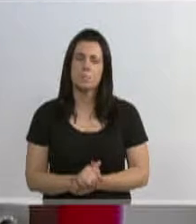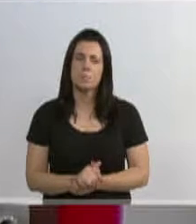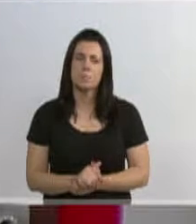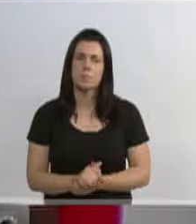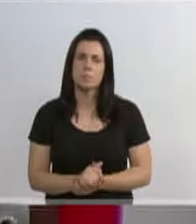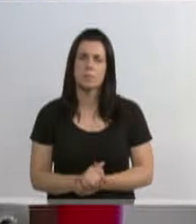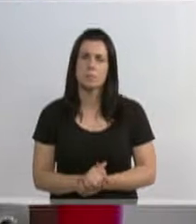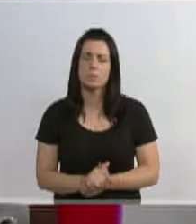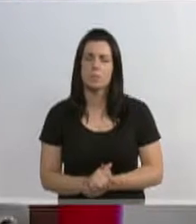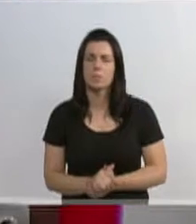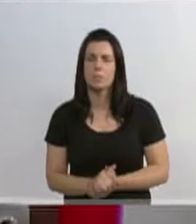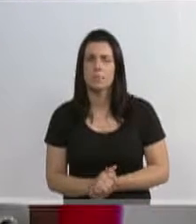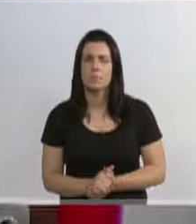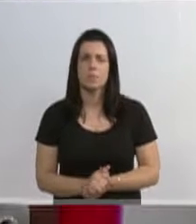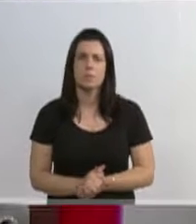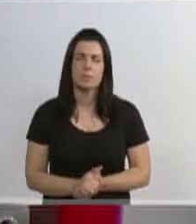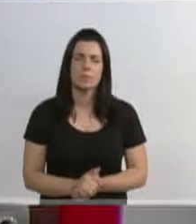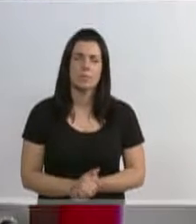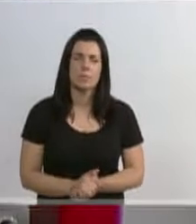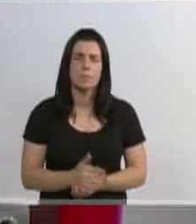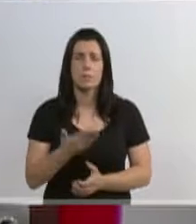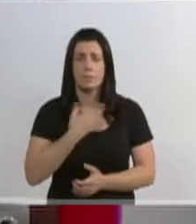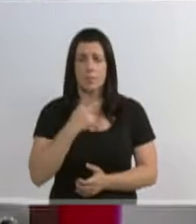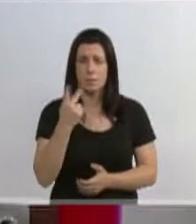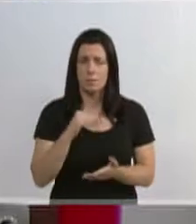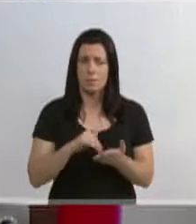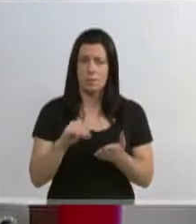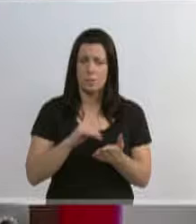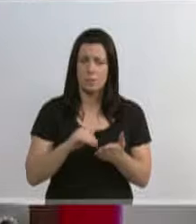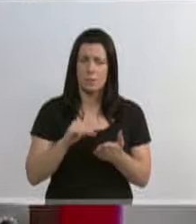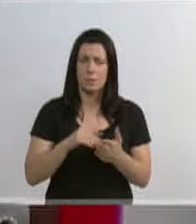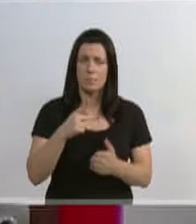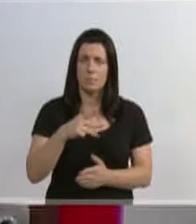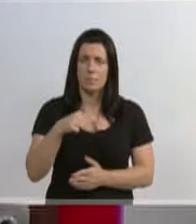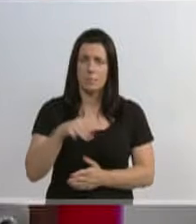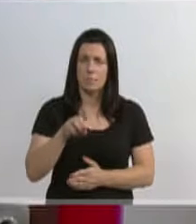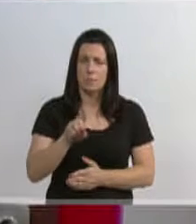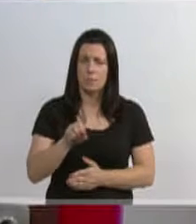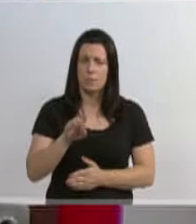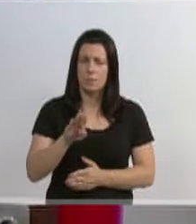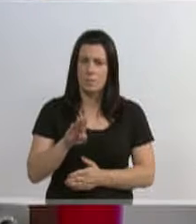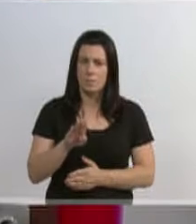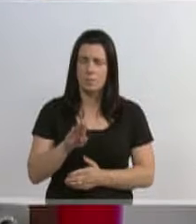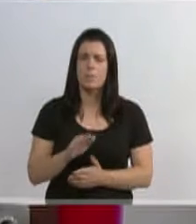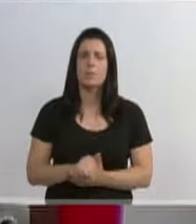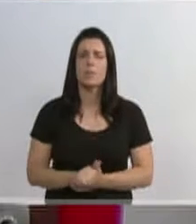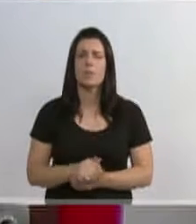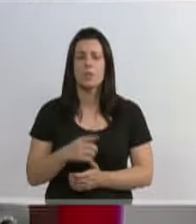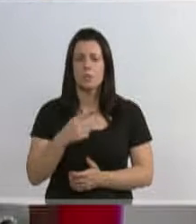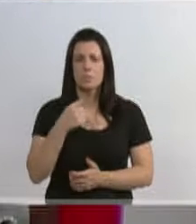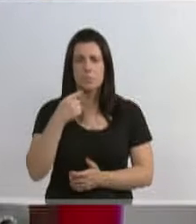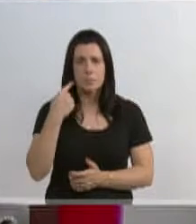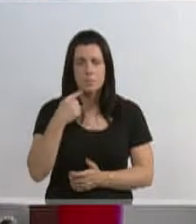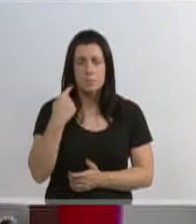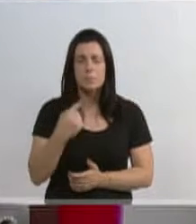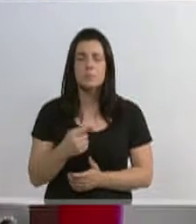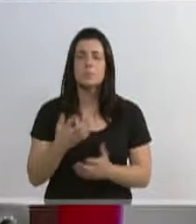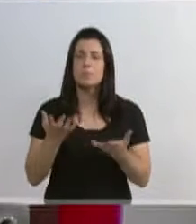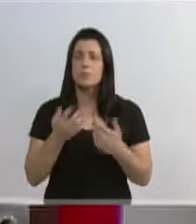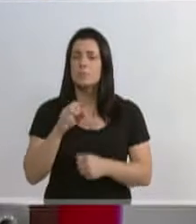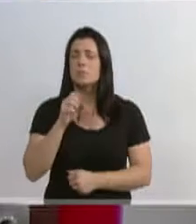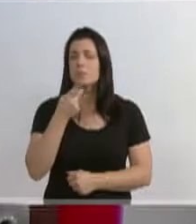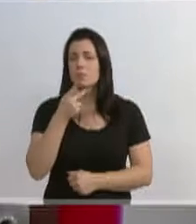meu colega, segundo secretário do PMDB, Marcelo Lazzarin, quero dizer para vocês que nós temos